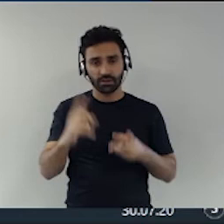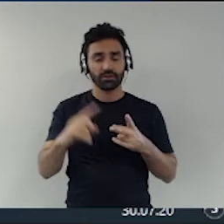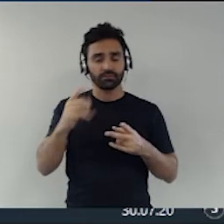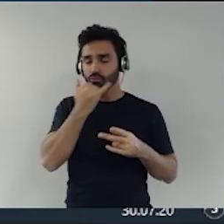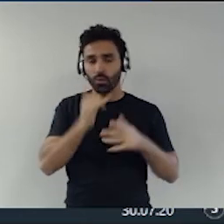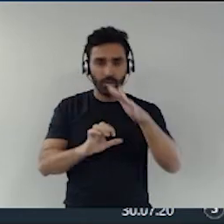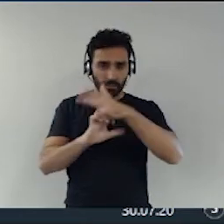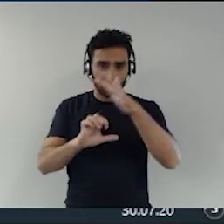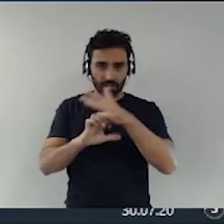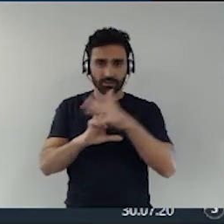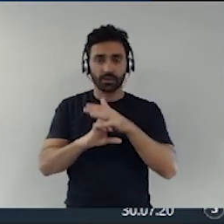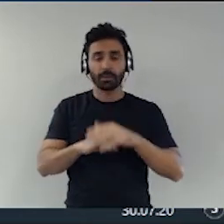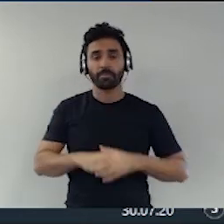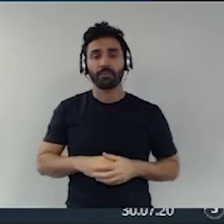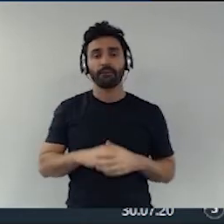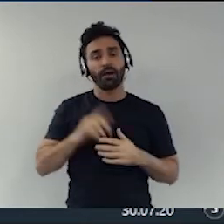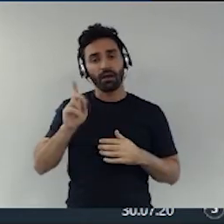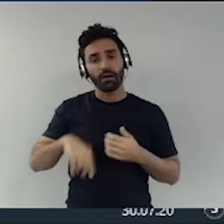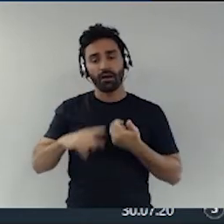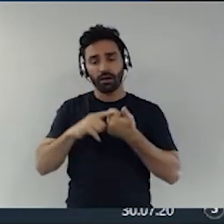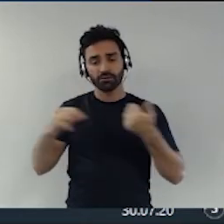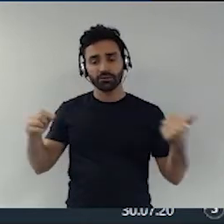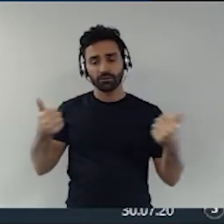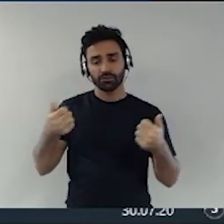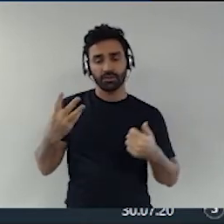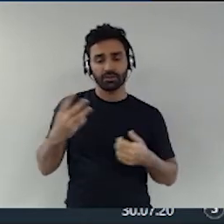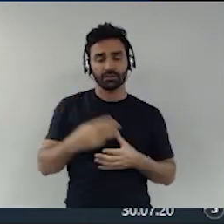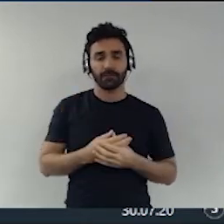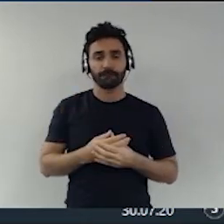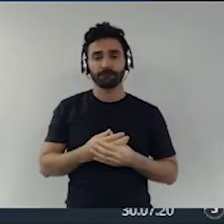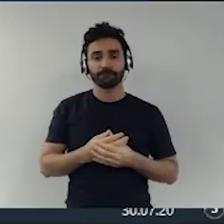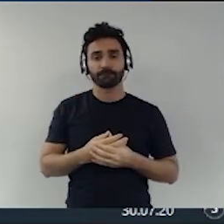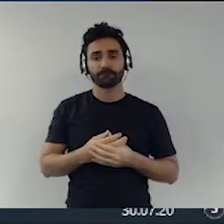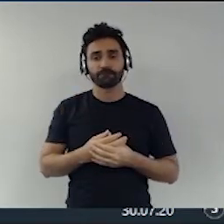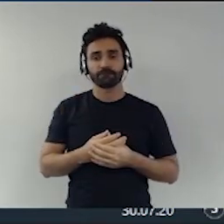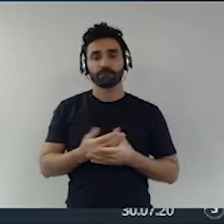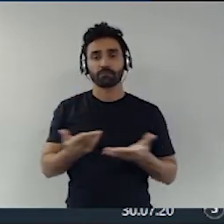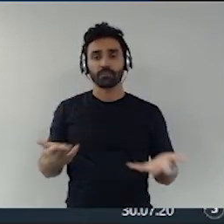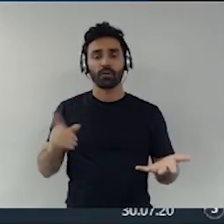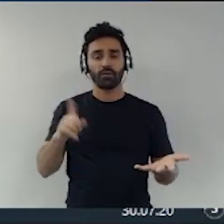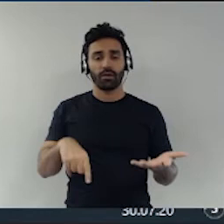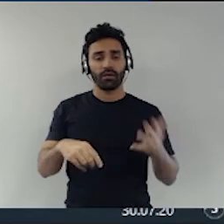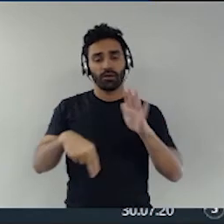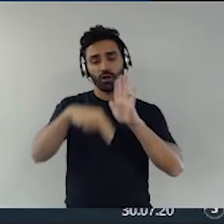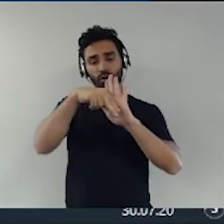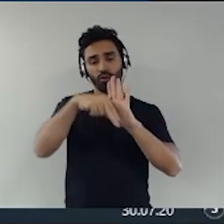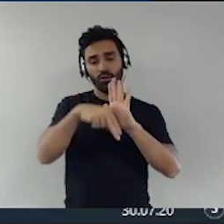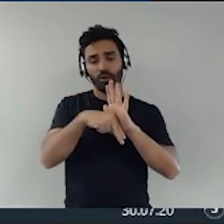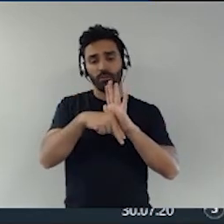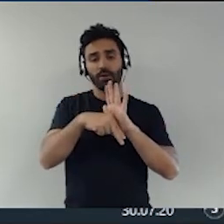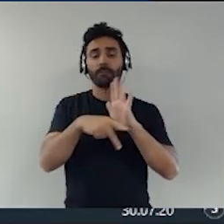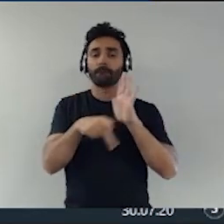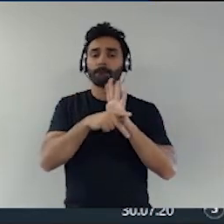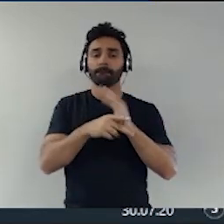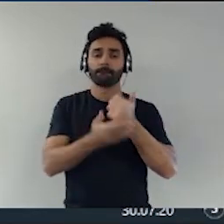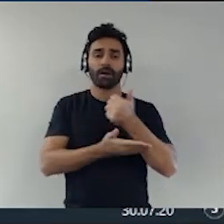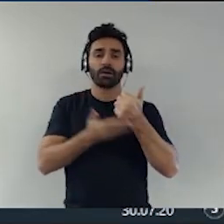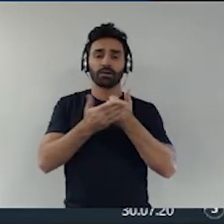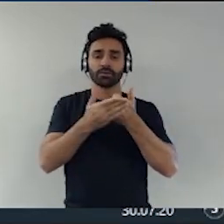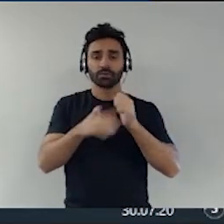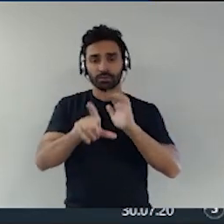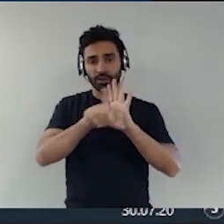por elas abrangidas. Esse é o artigo 13. Isso, basicamente, era o normativo básico da